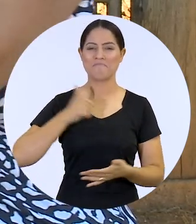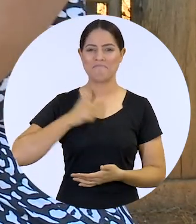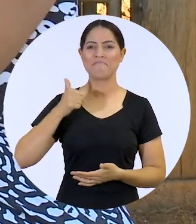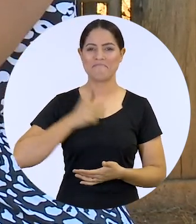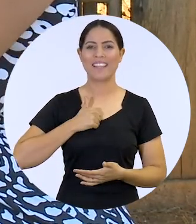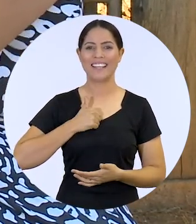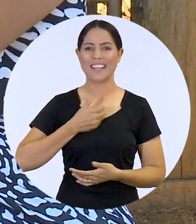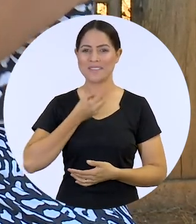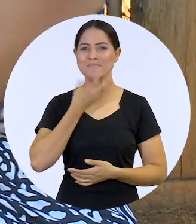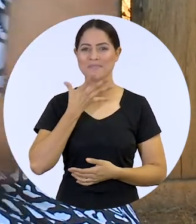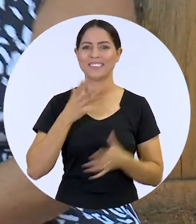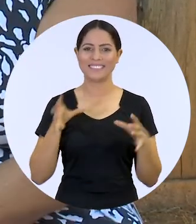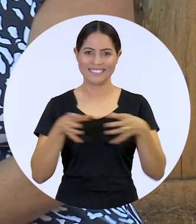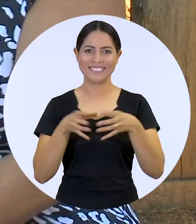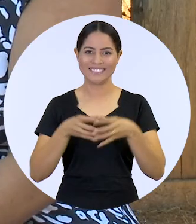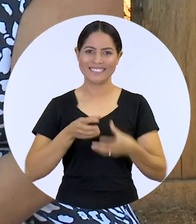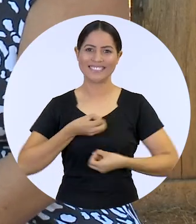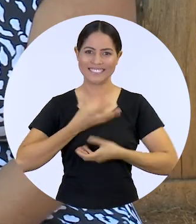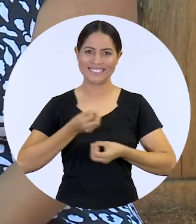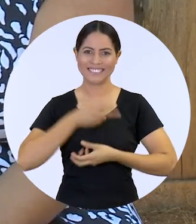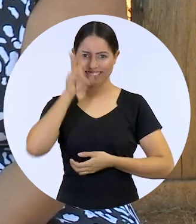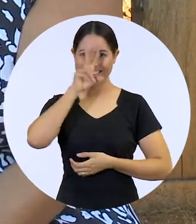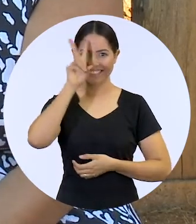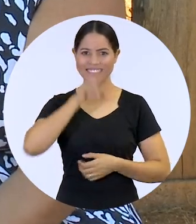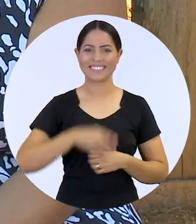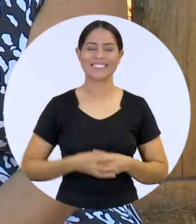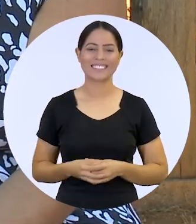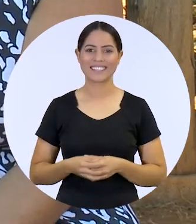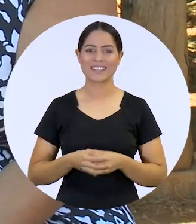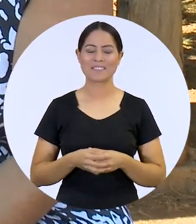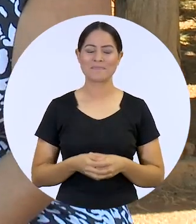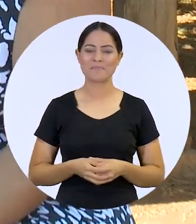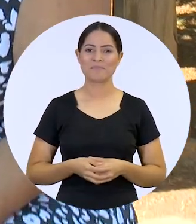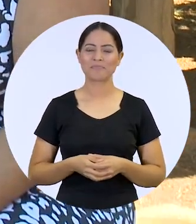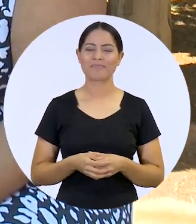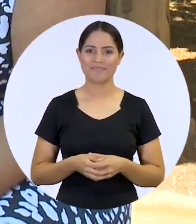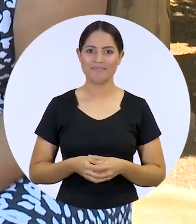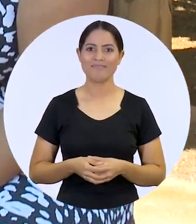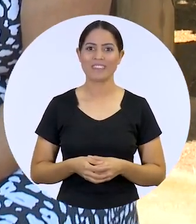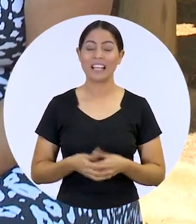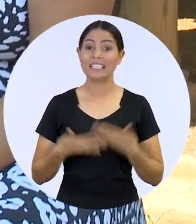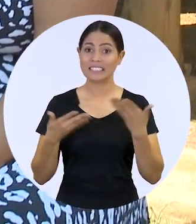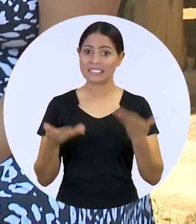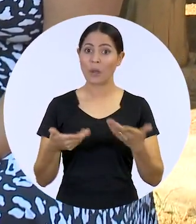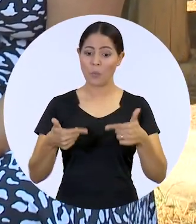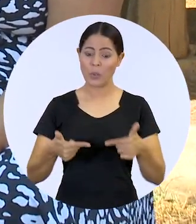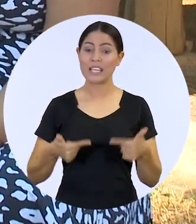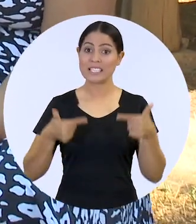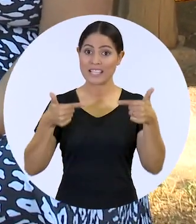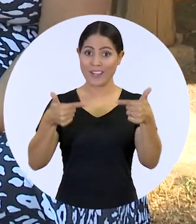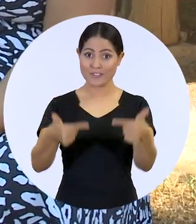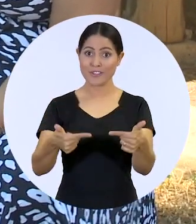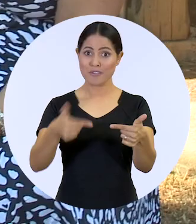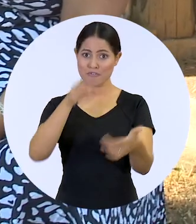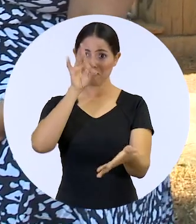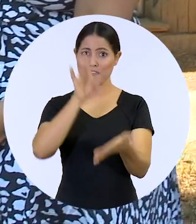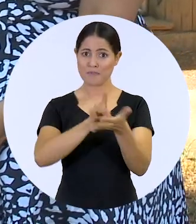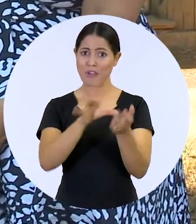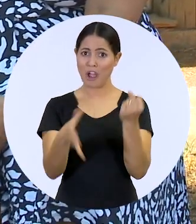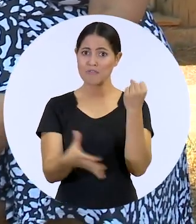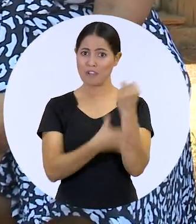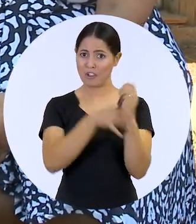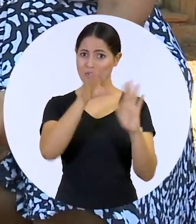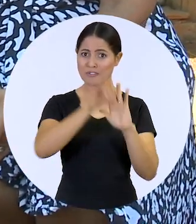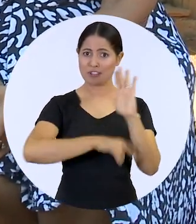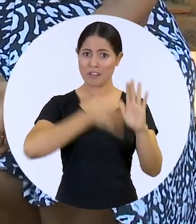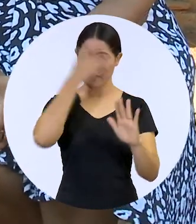Faz parte desse grupo aí também de contação de histórias. E é esta, doutor Mauro, podemos falar que é mais uma iniciativa que também garante os